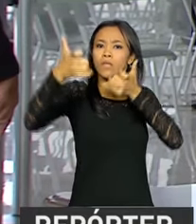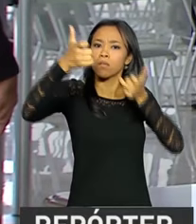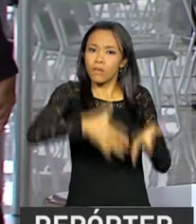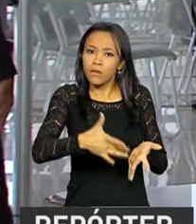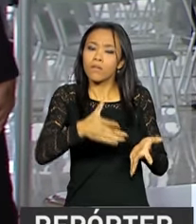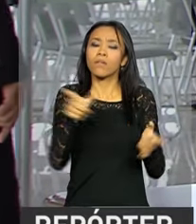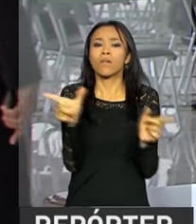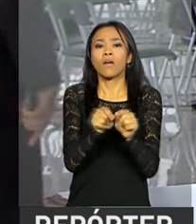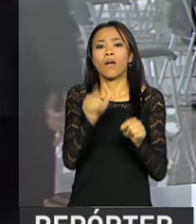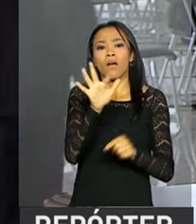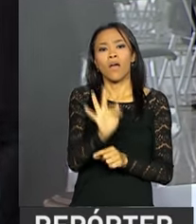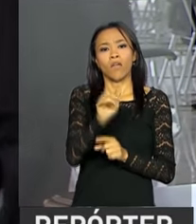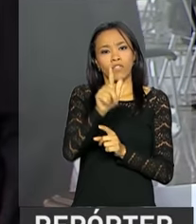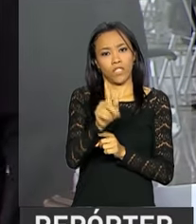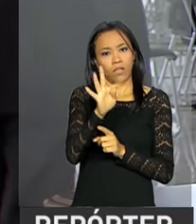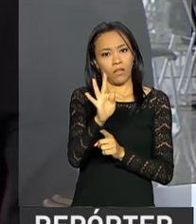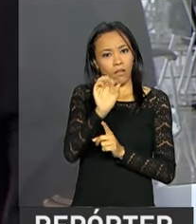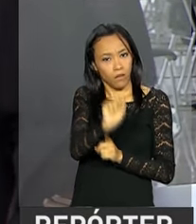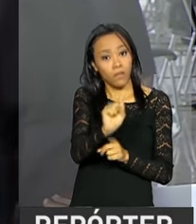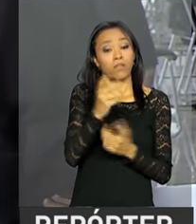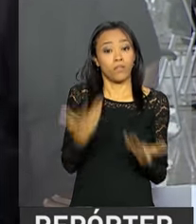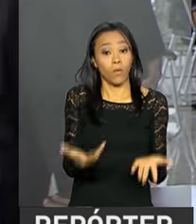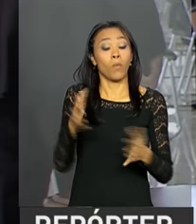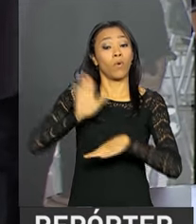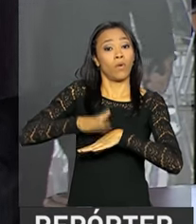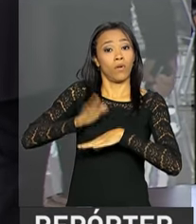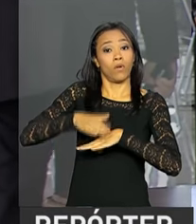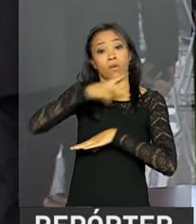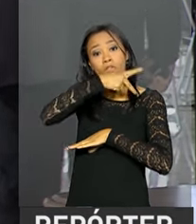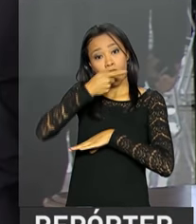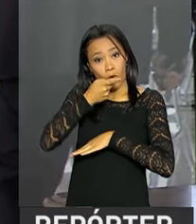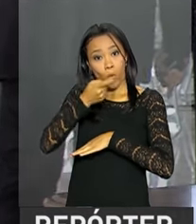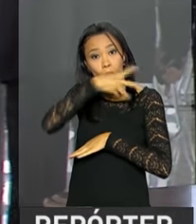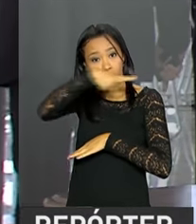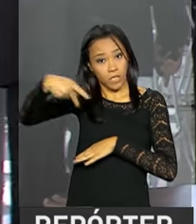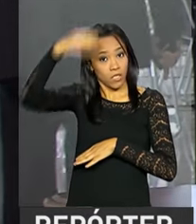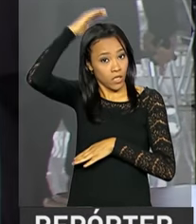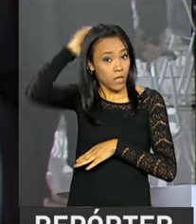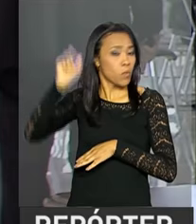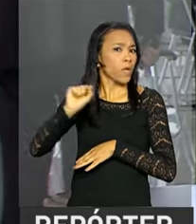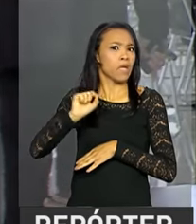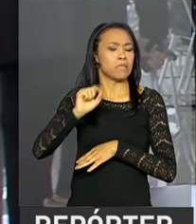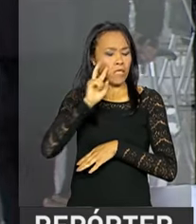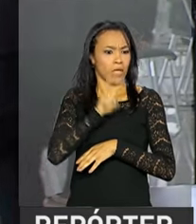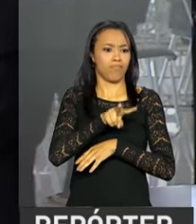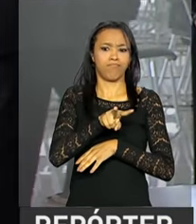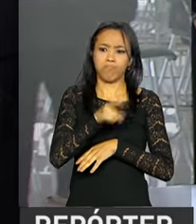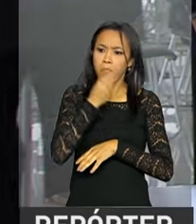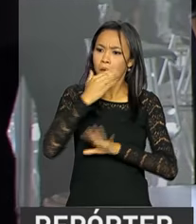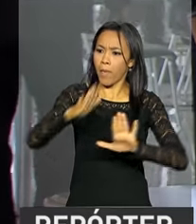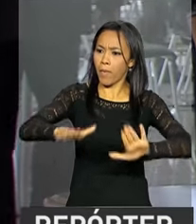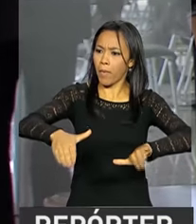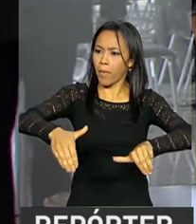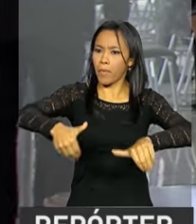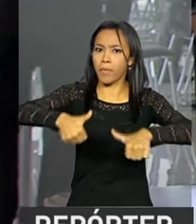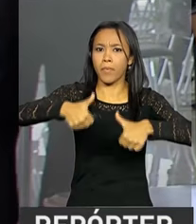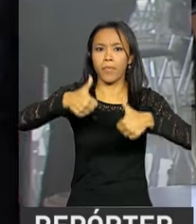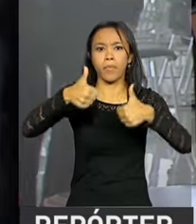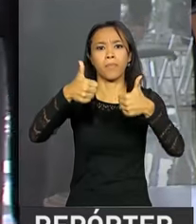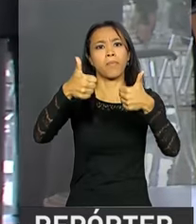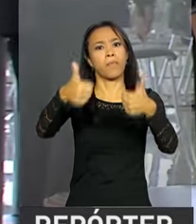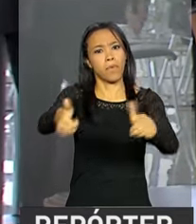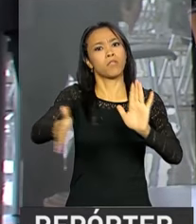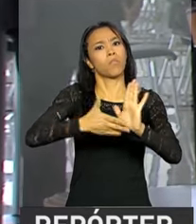Garantia por Tempo de Serviço. Segundo o presidente, as medidas, então, já estão dando resultado e conduzem o país